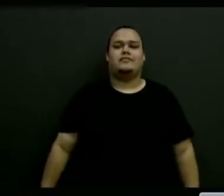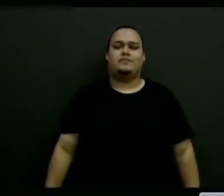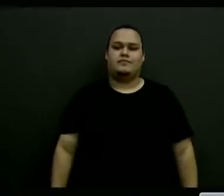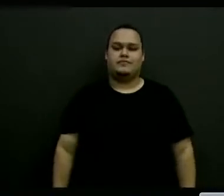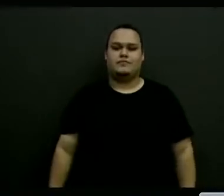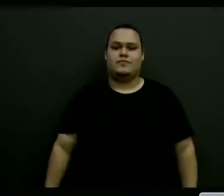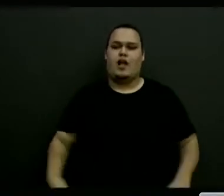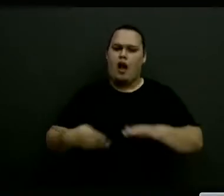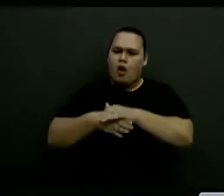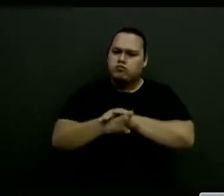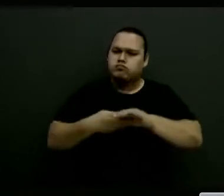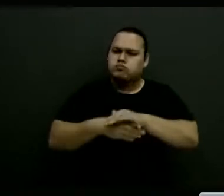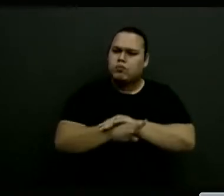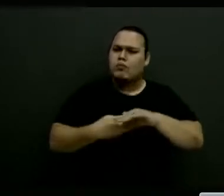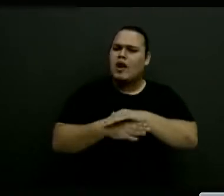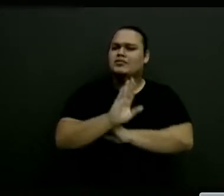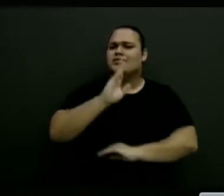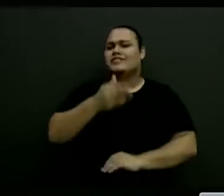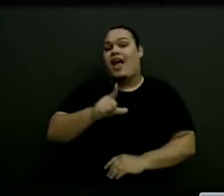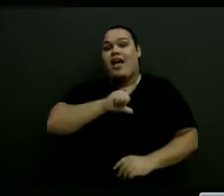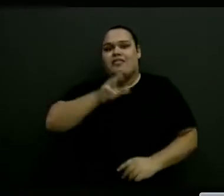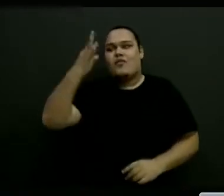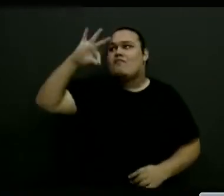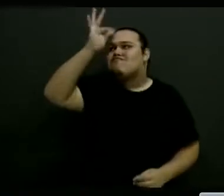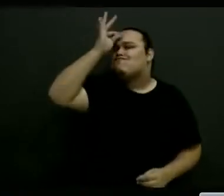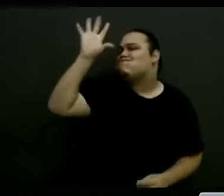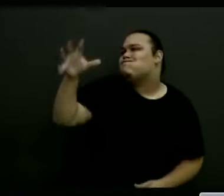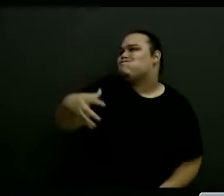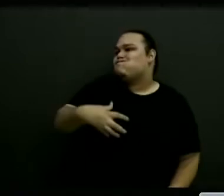As habilidades vêm do Espírito de Deus.